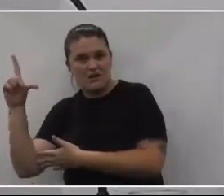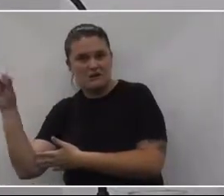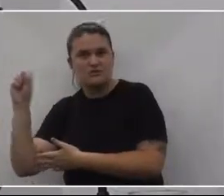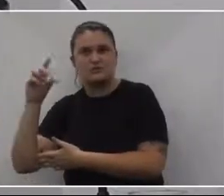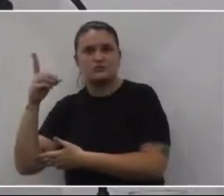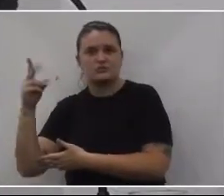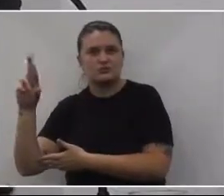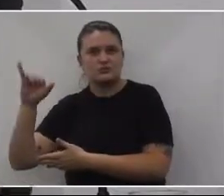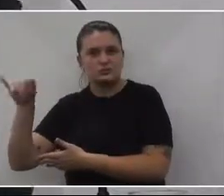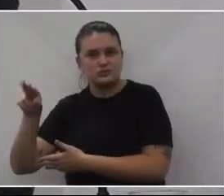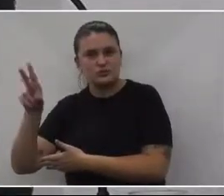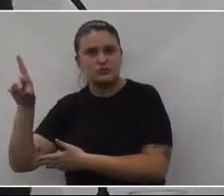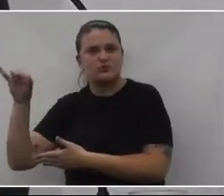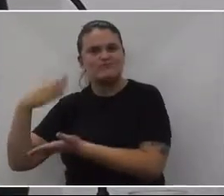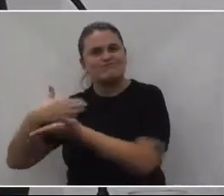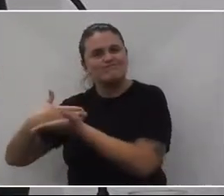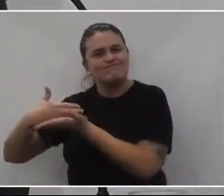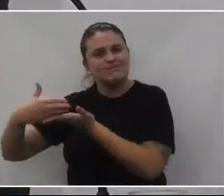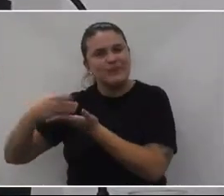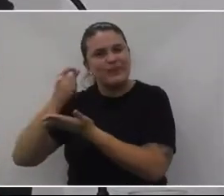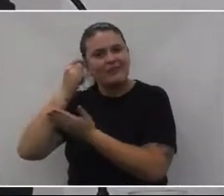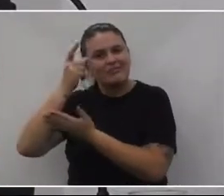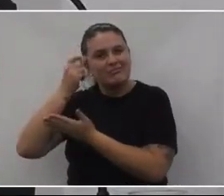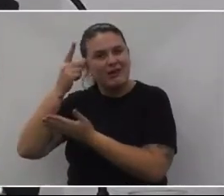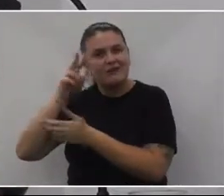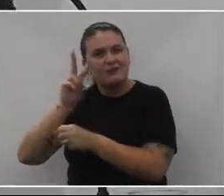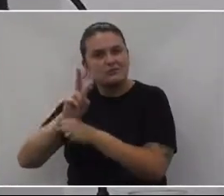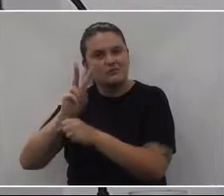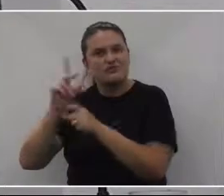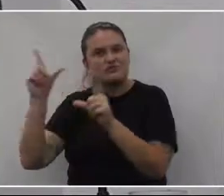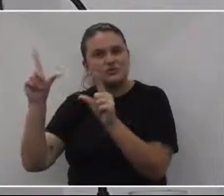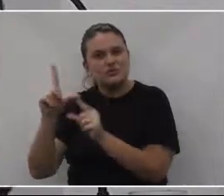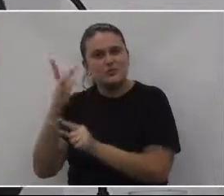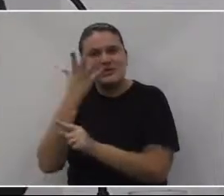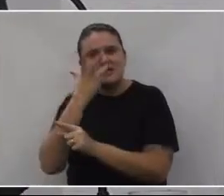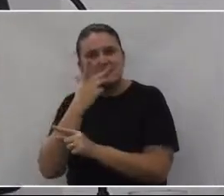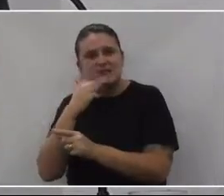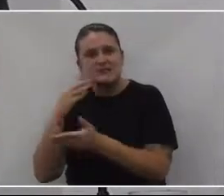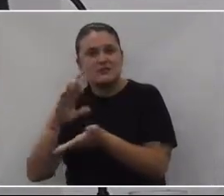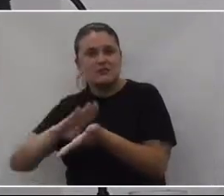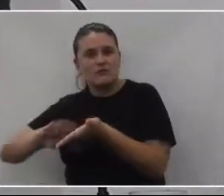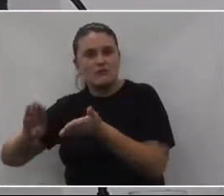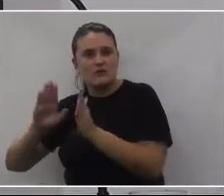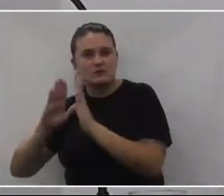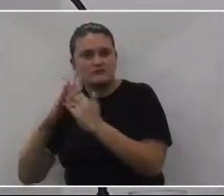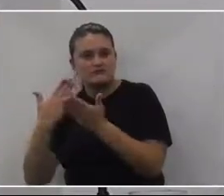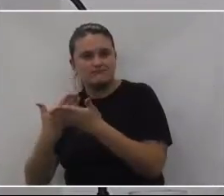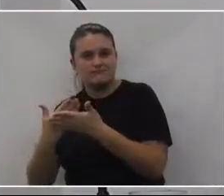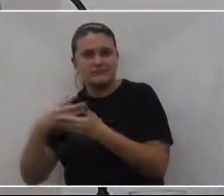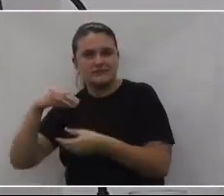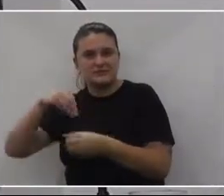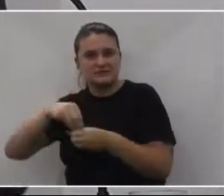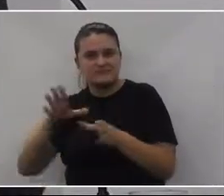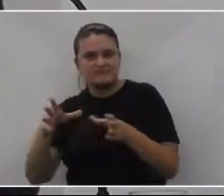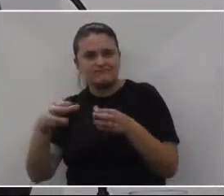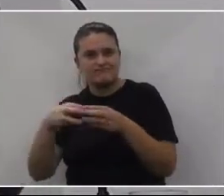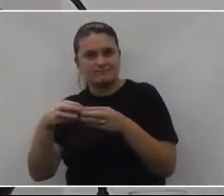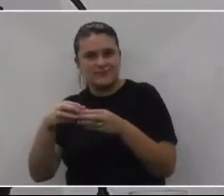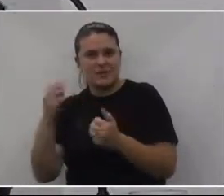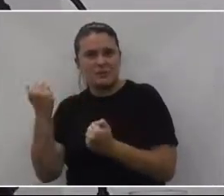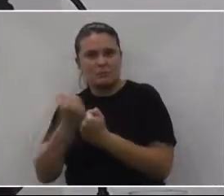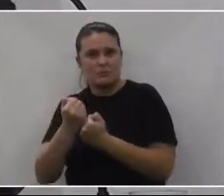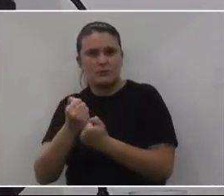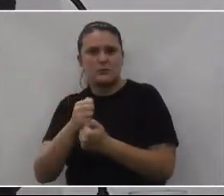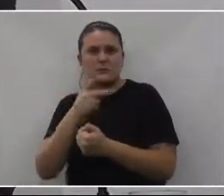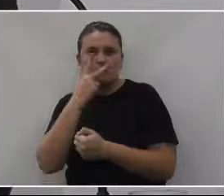Júlio, lá no início, começaram com a ideia de combate à evasão escolar, de criar projetos nessa rede, que só esse ano, mais de